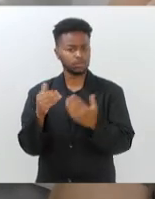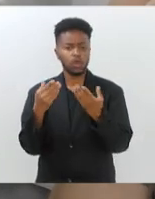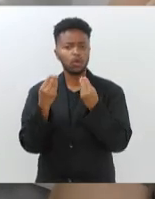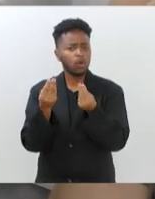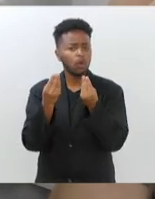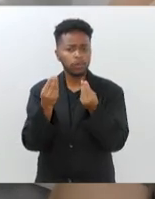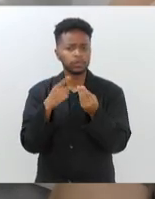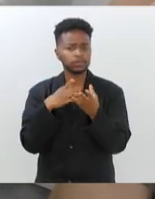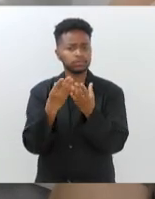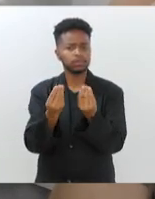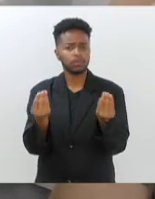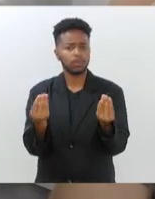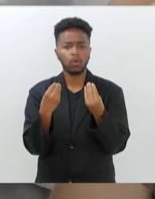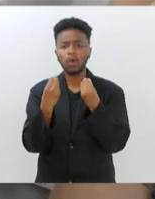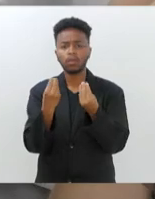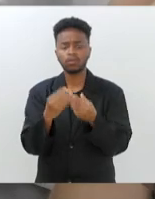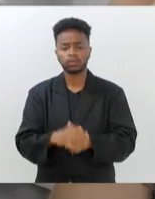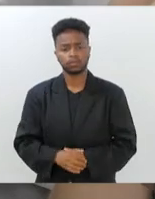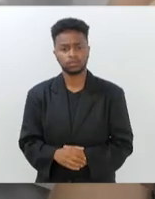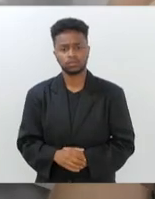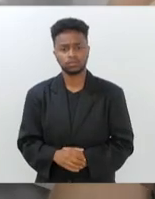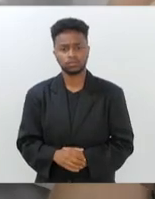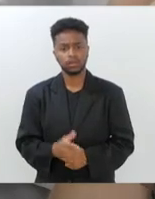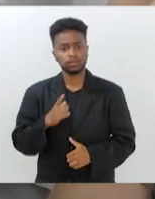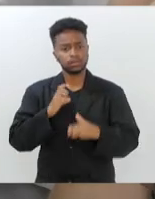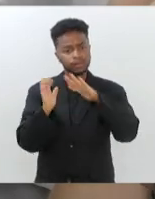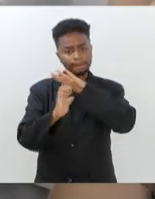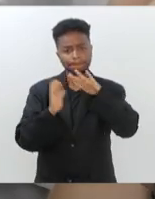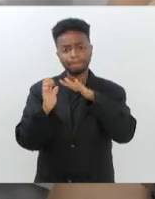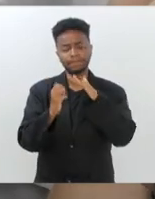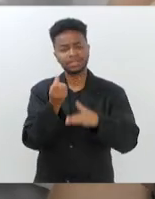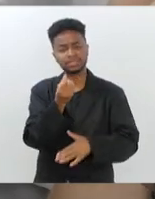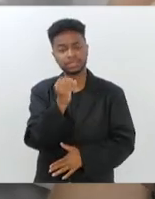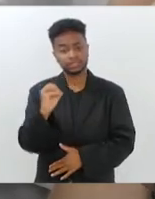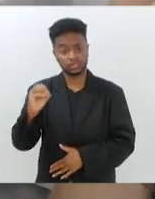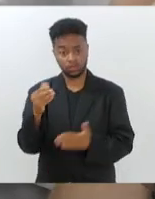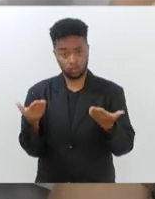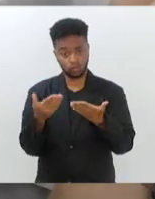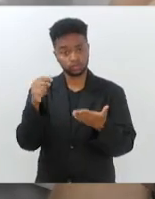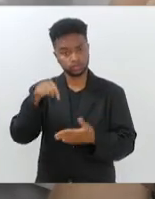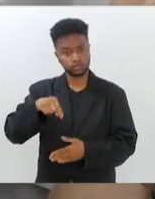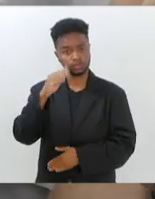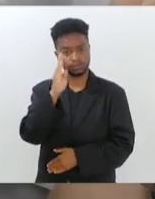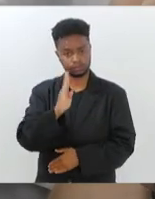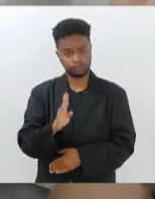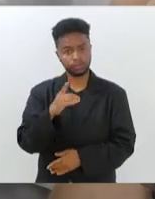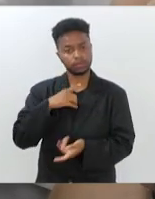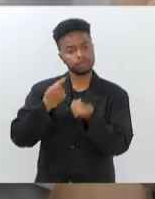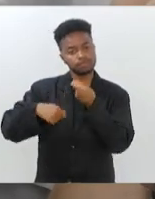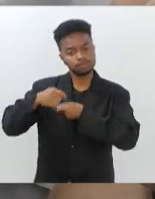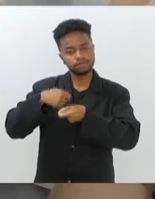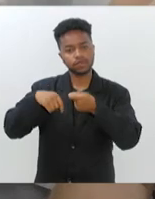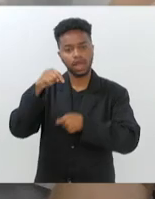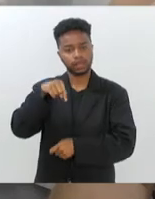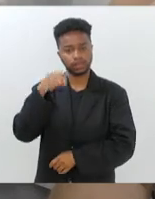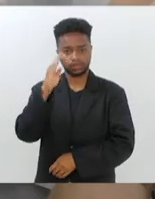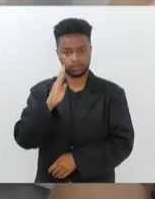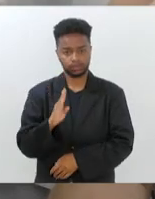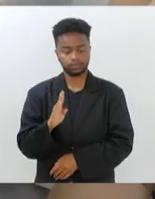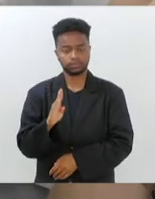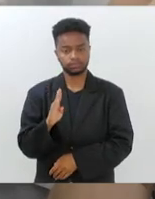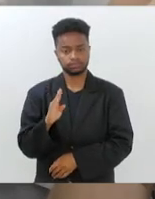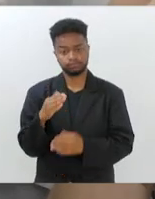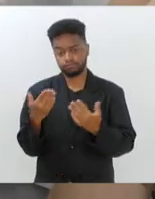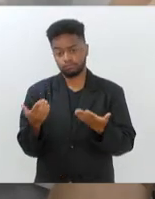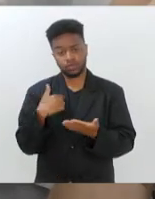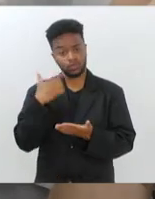que pode ter tanto assim 600 empresas que hoje estão instaladas no Brasil quer dizer fazendo negociatas no Brasil eh